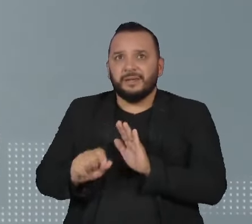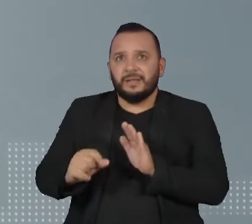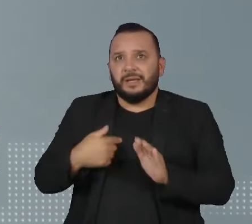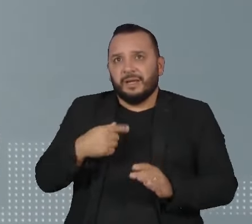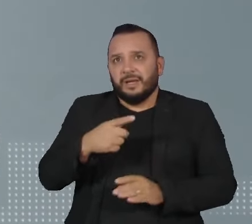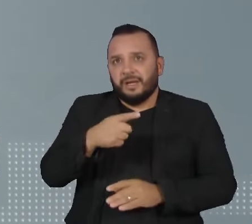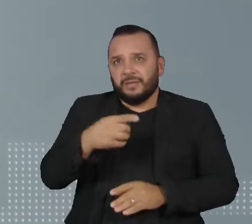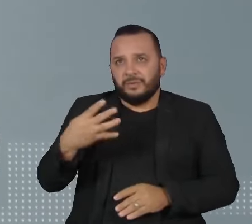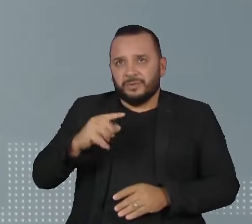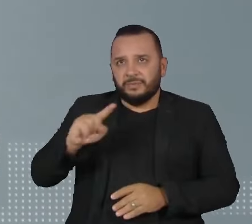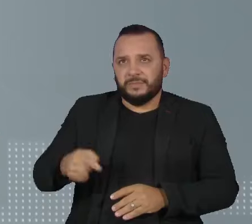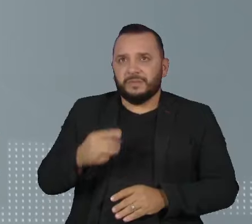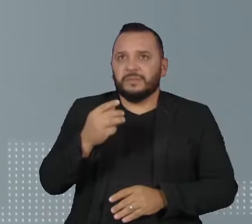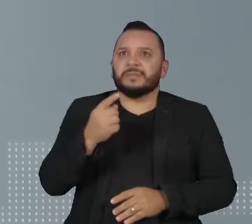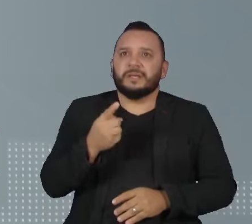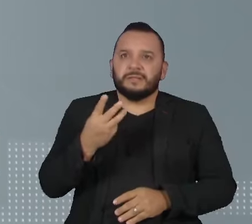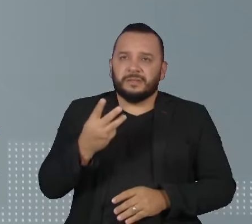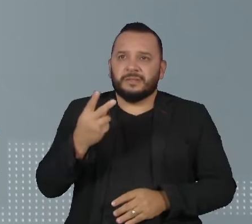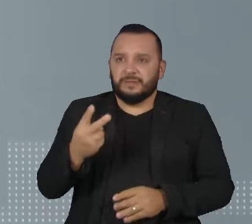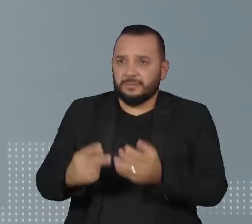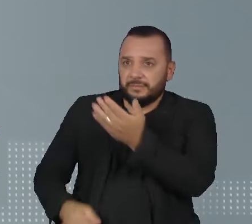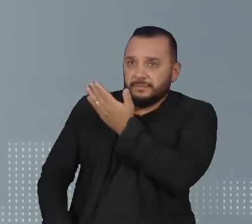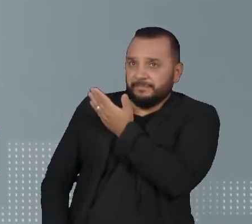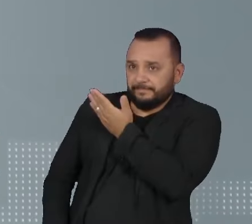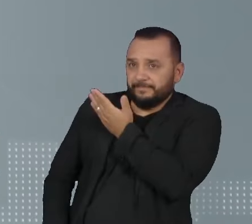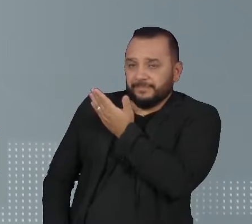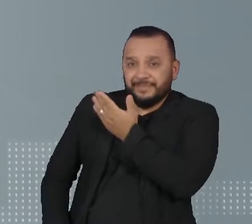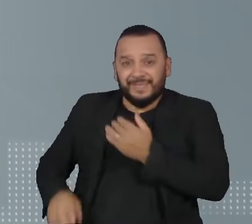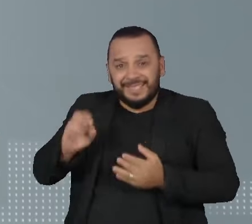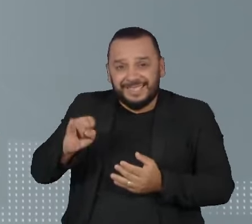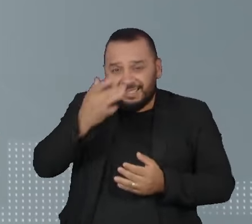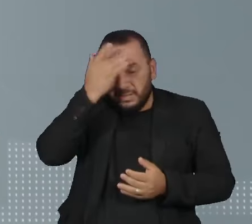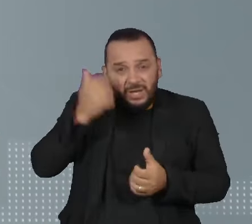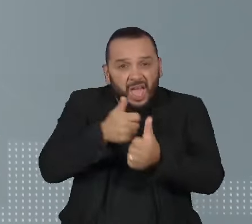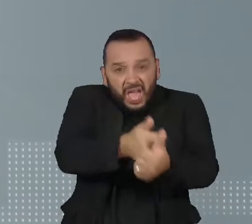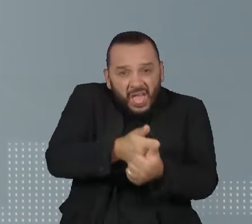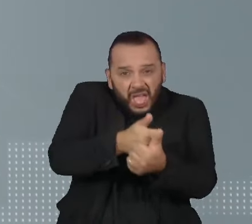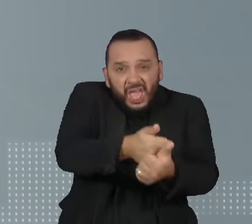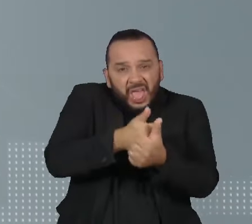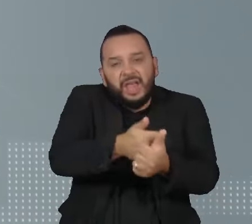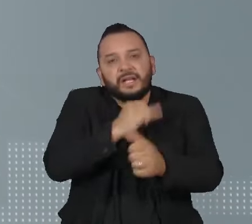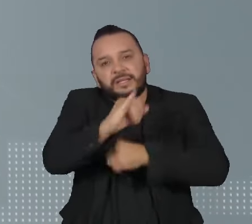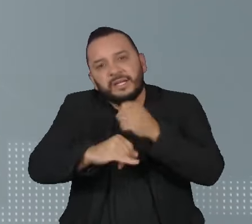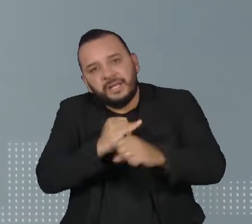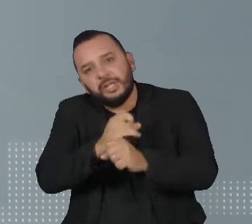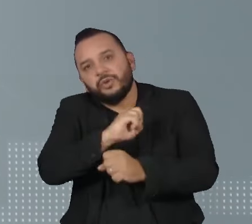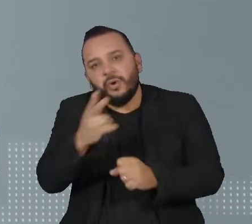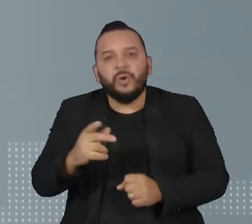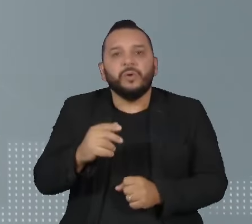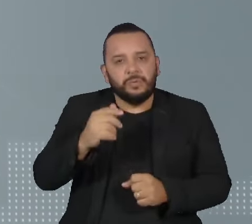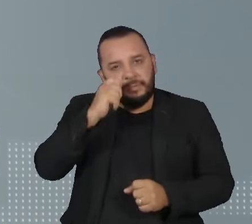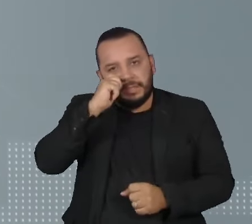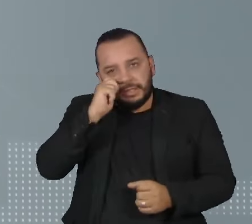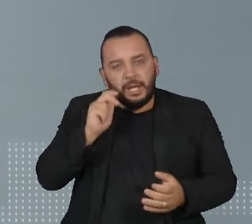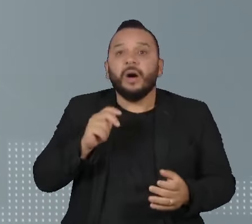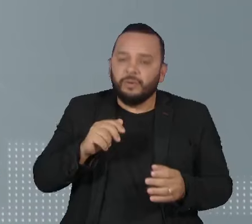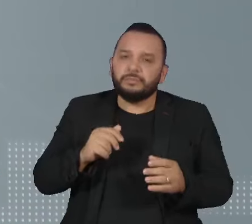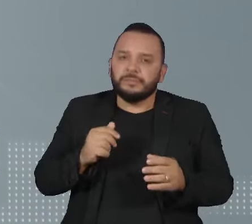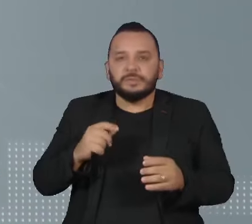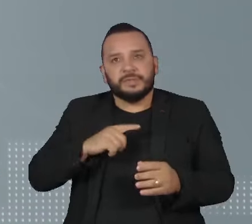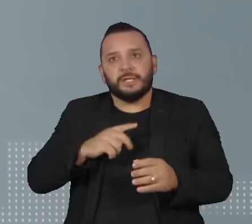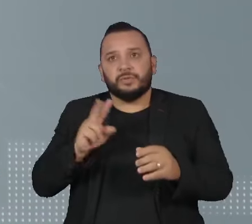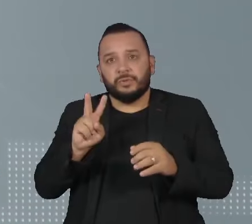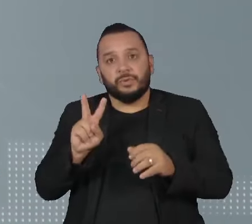14.132/21 considera como infração perseguir alguém reiteradamente por qualquer meio. A pena vai de 6 meses a 2 anos de